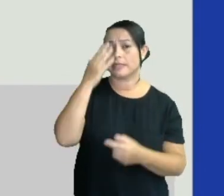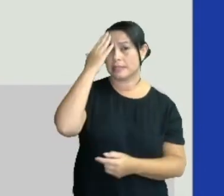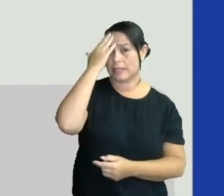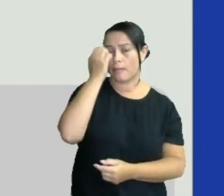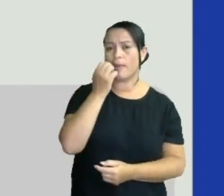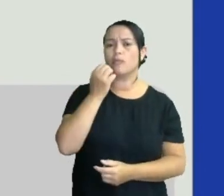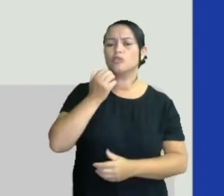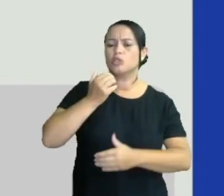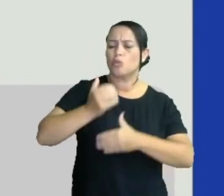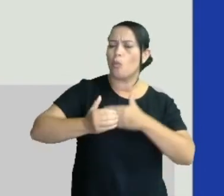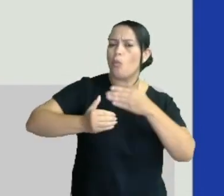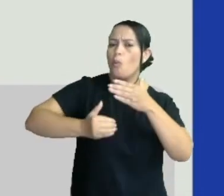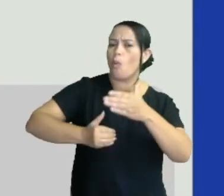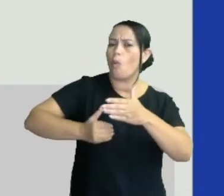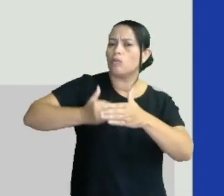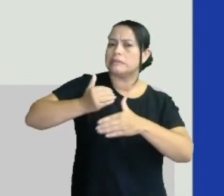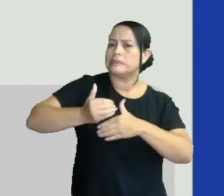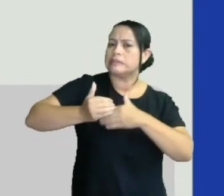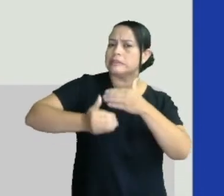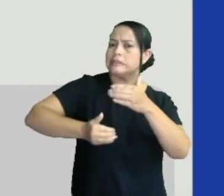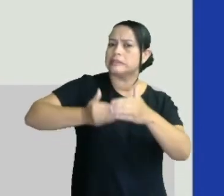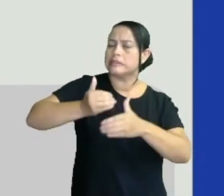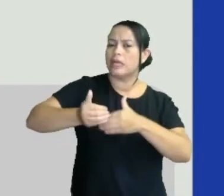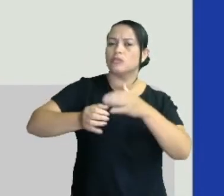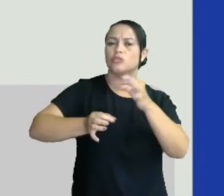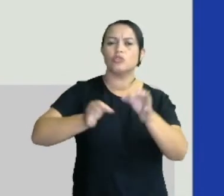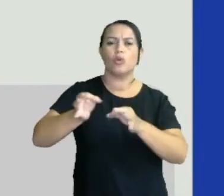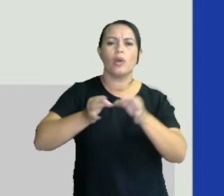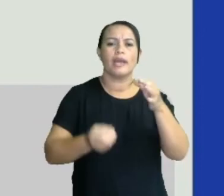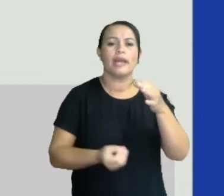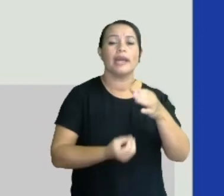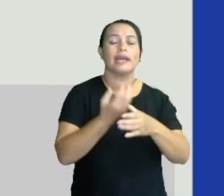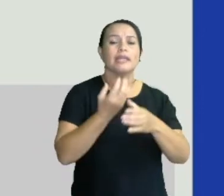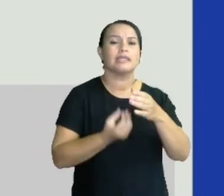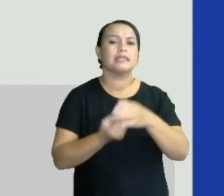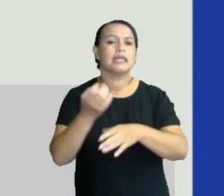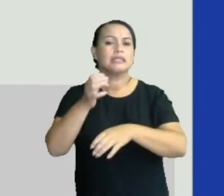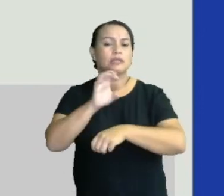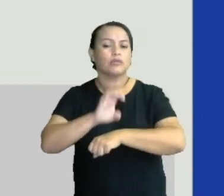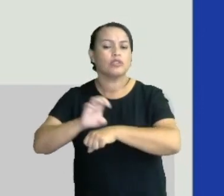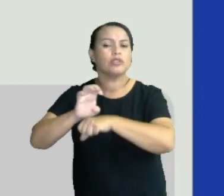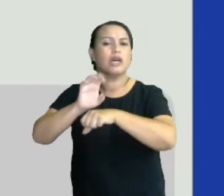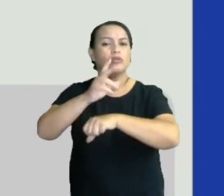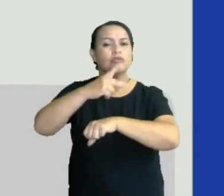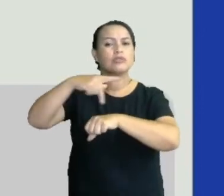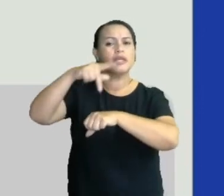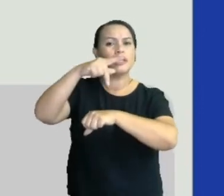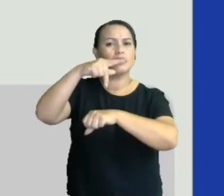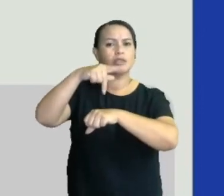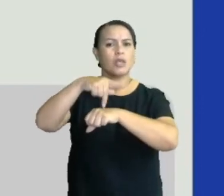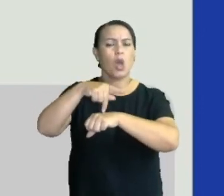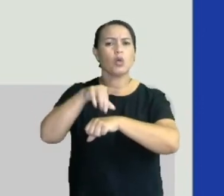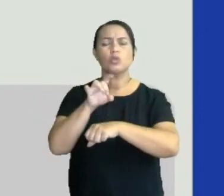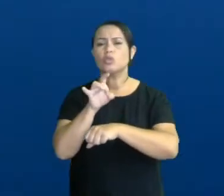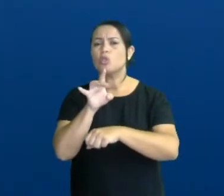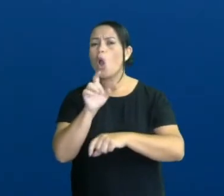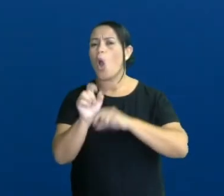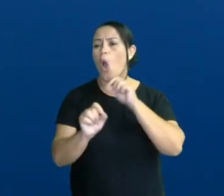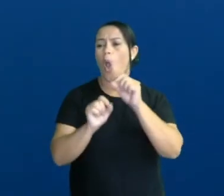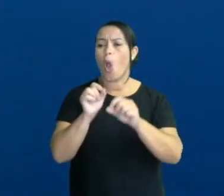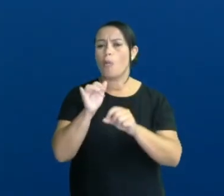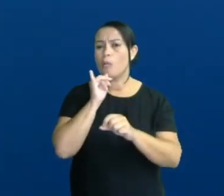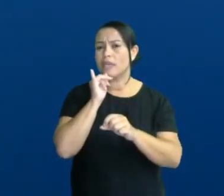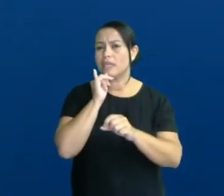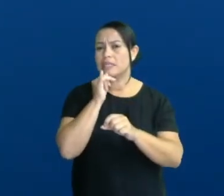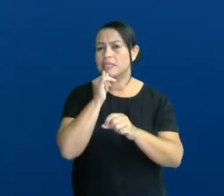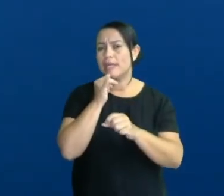o processo de formação dos estados, nação, não se deu como coisa